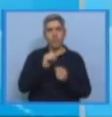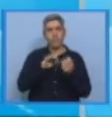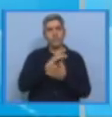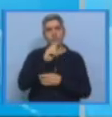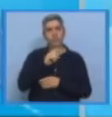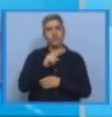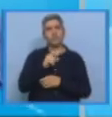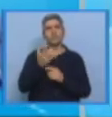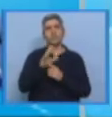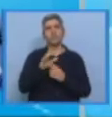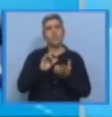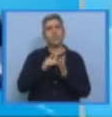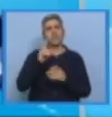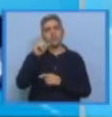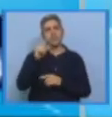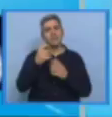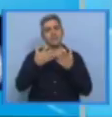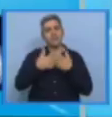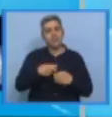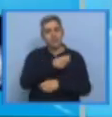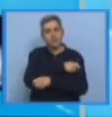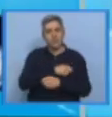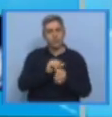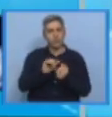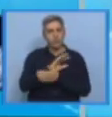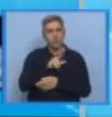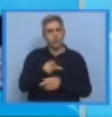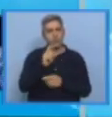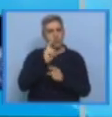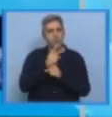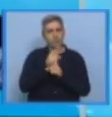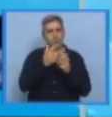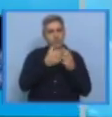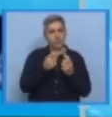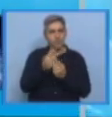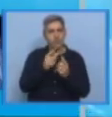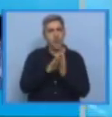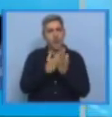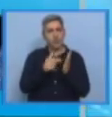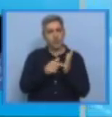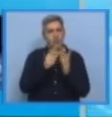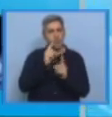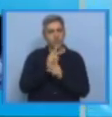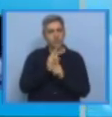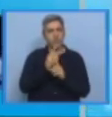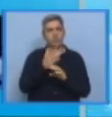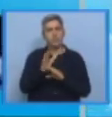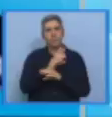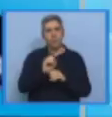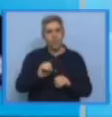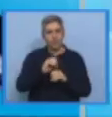ser tal que, por exemplo, no Brasil, os sindicatos que representam os jornalistas e assessores de imprensa são os mesmos. A carteira profissional não tem